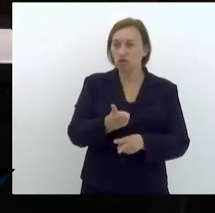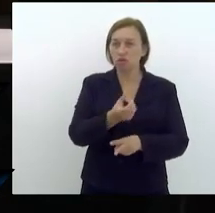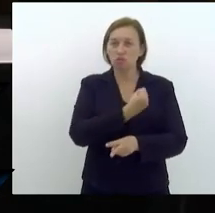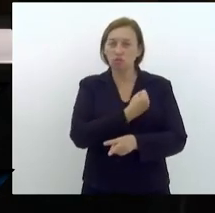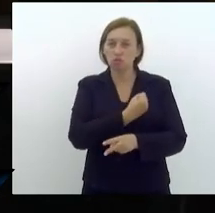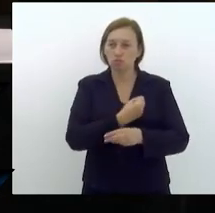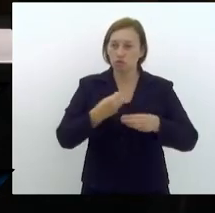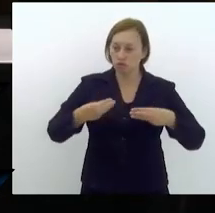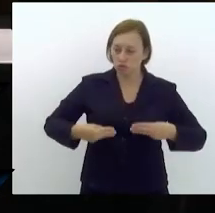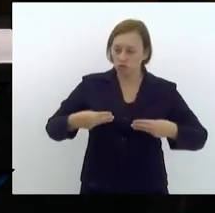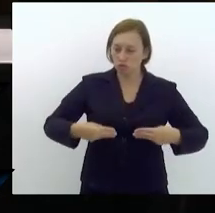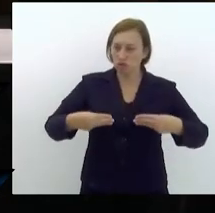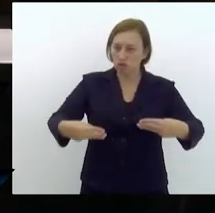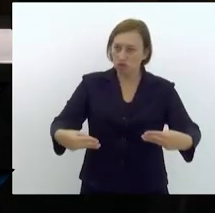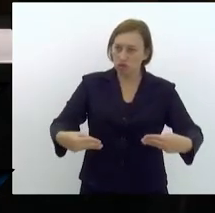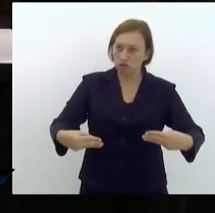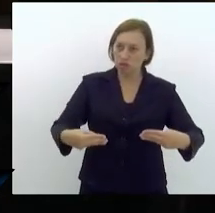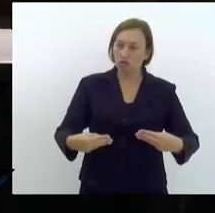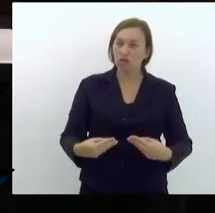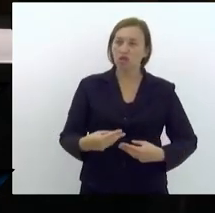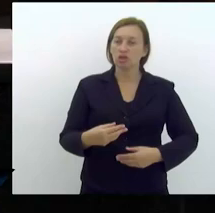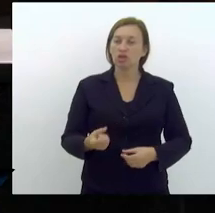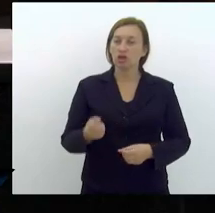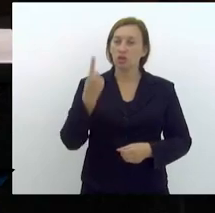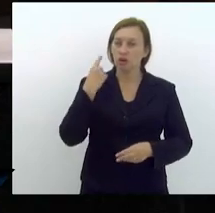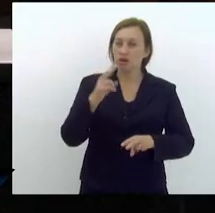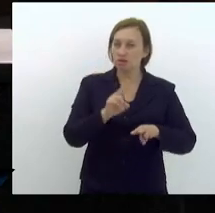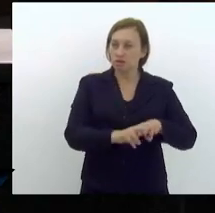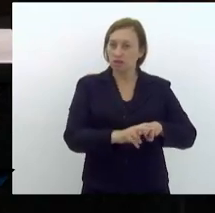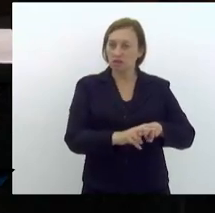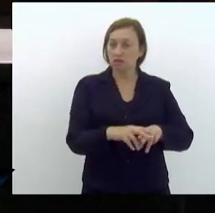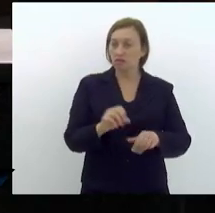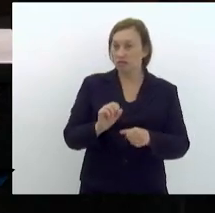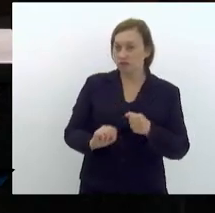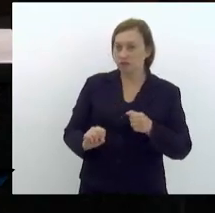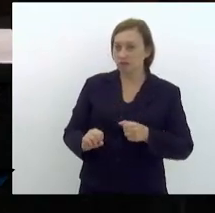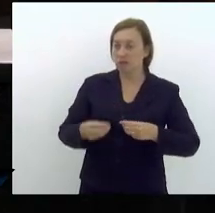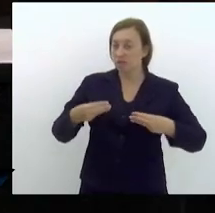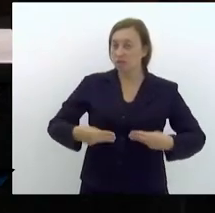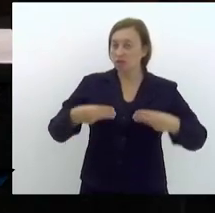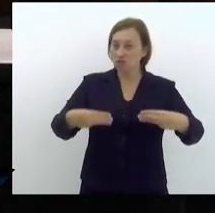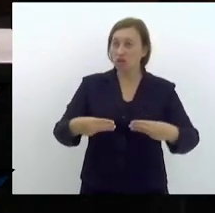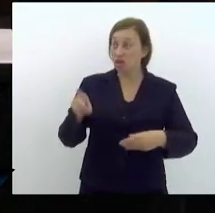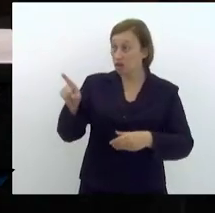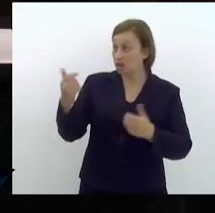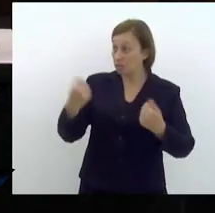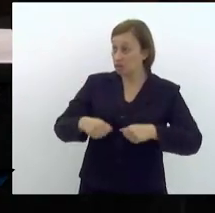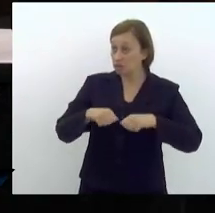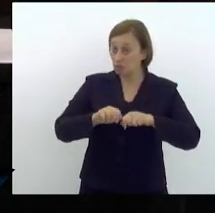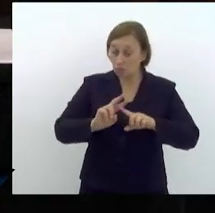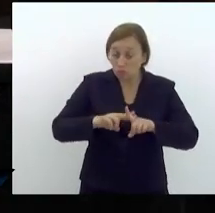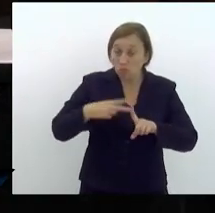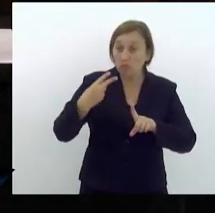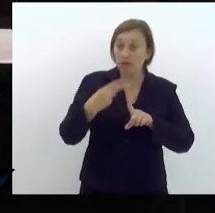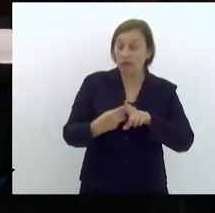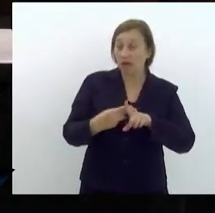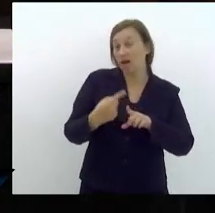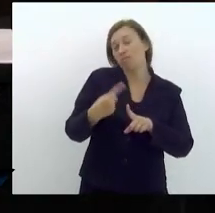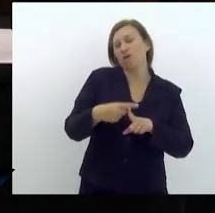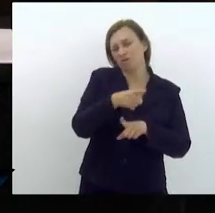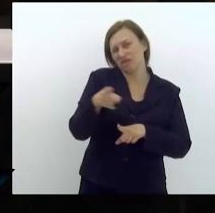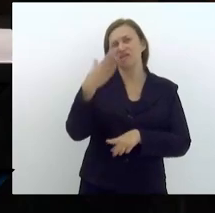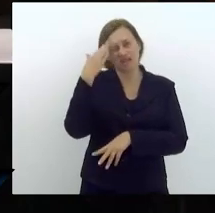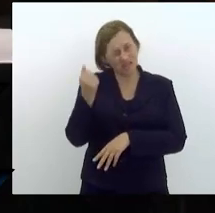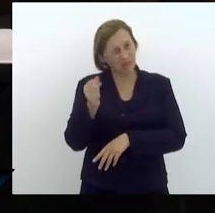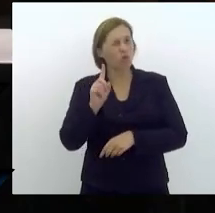Ministérios que o descondenado resolveu fazer ministérios esse que ele precisou ampliar e muito porque vocês já